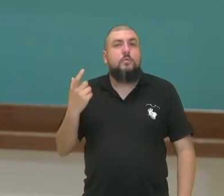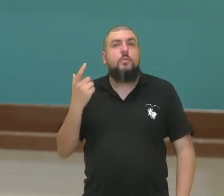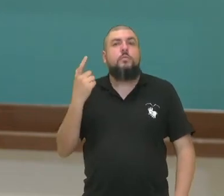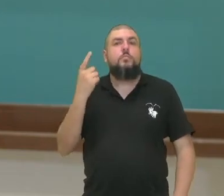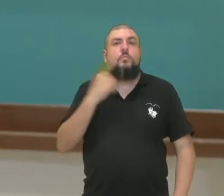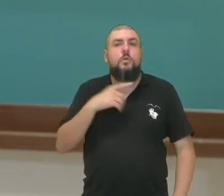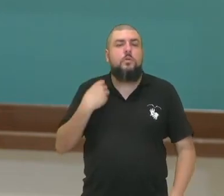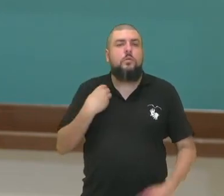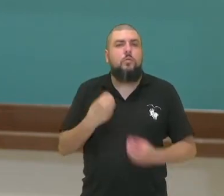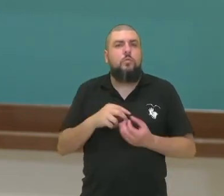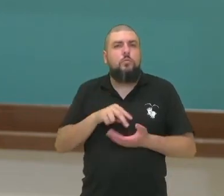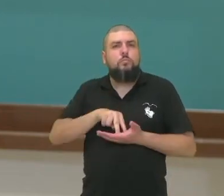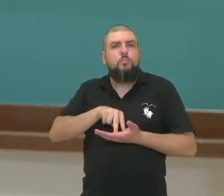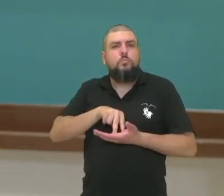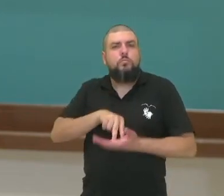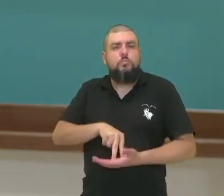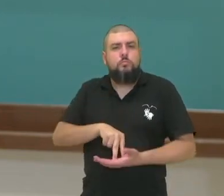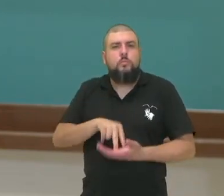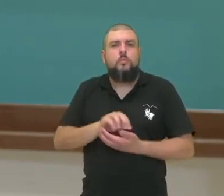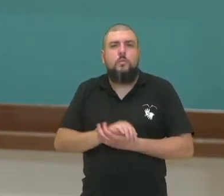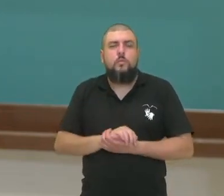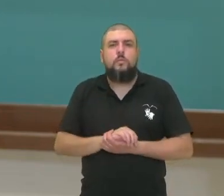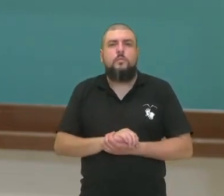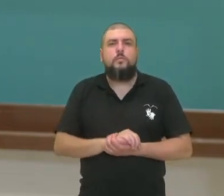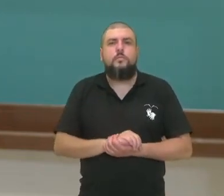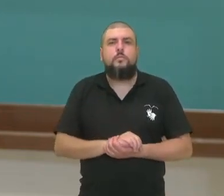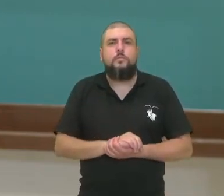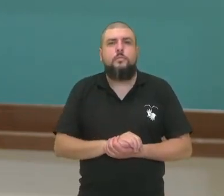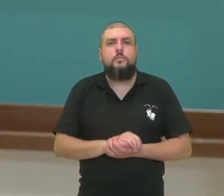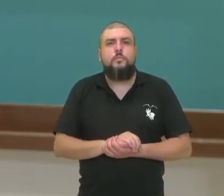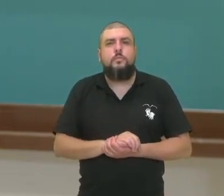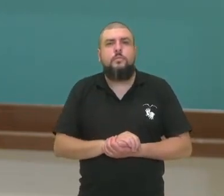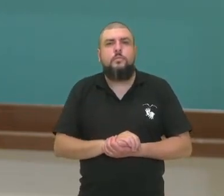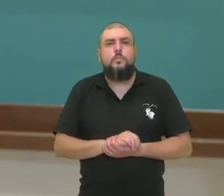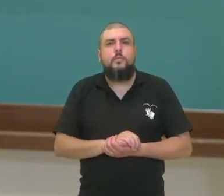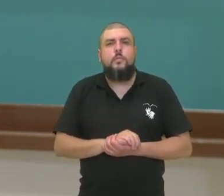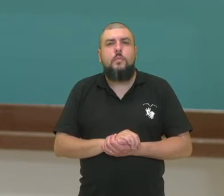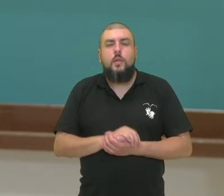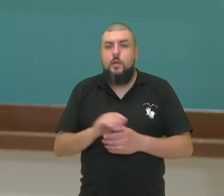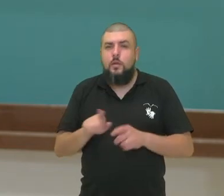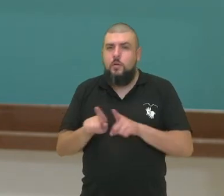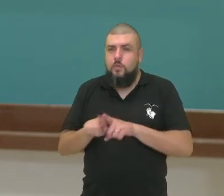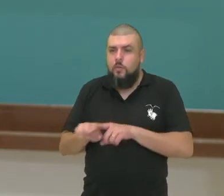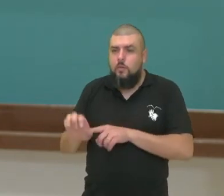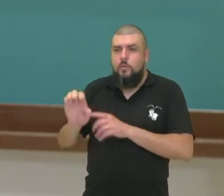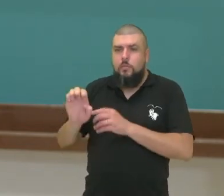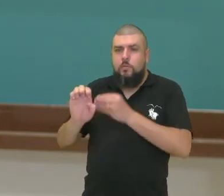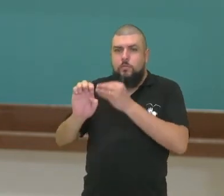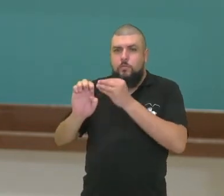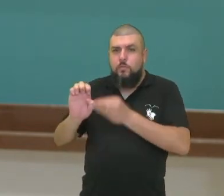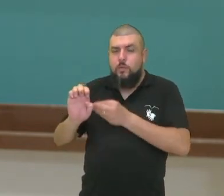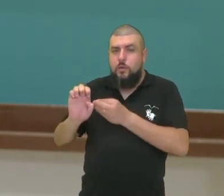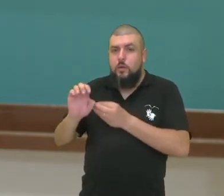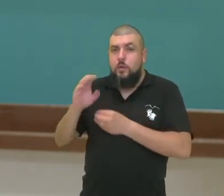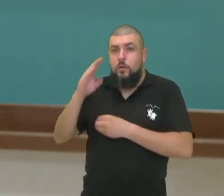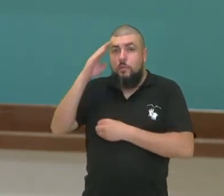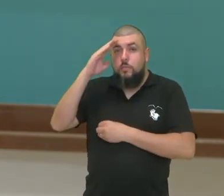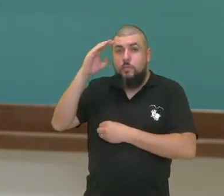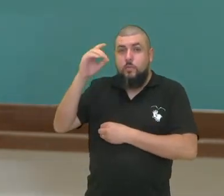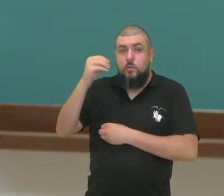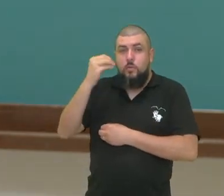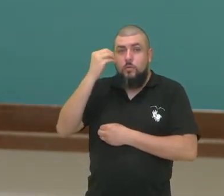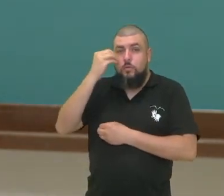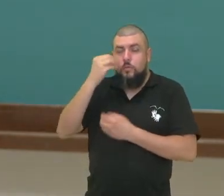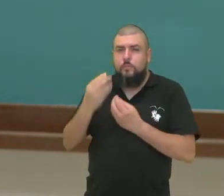existência, a primeira certeza cartesiana, tá? Enquanto o empirismo valoriza principalmente a